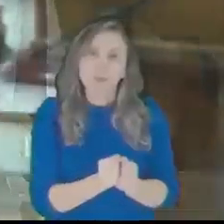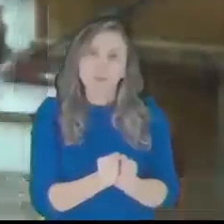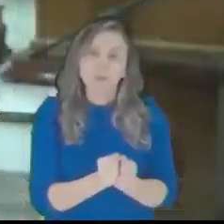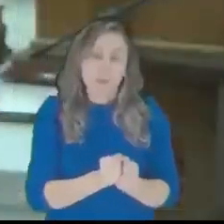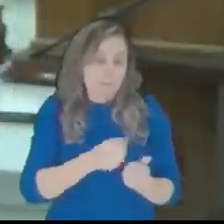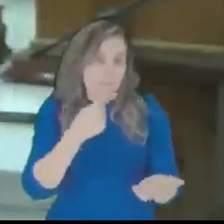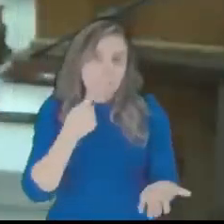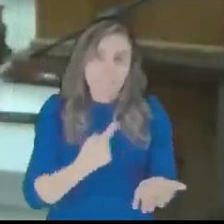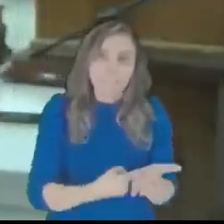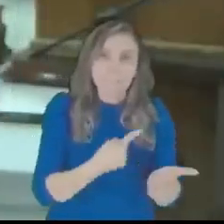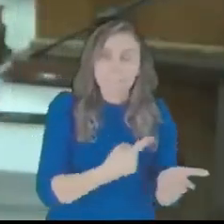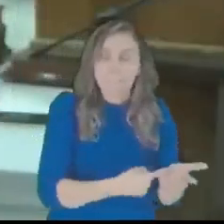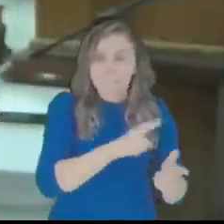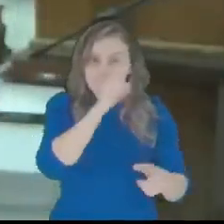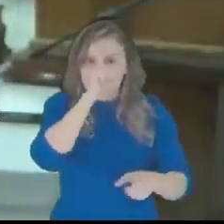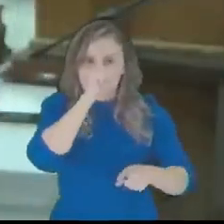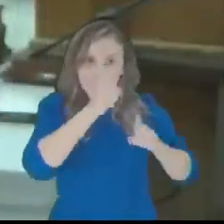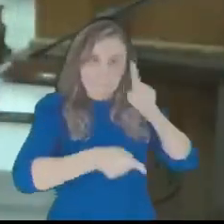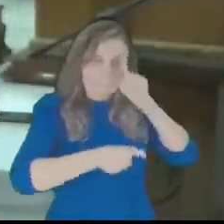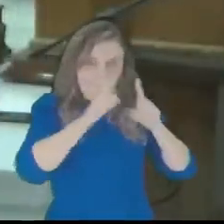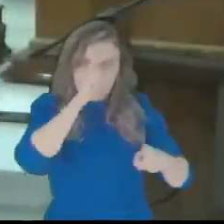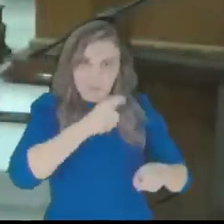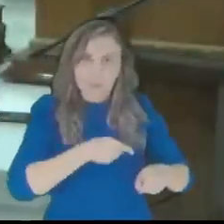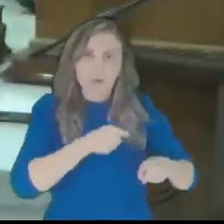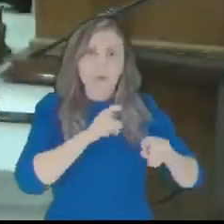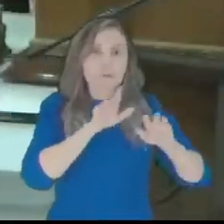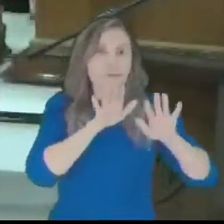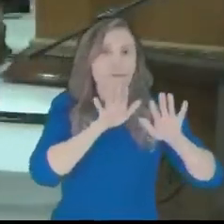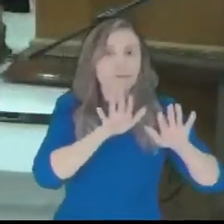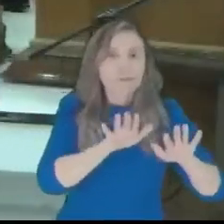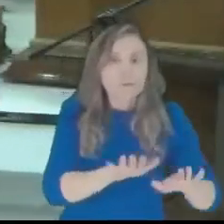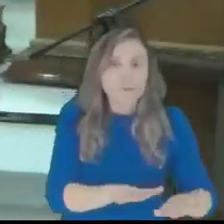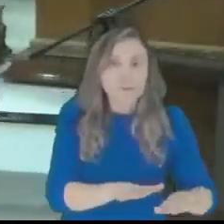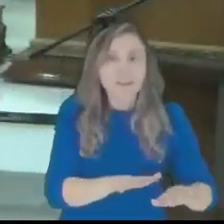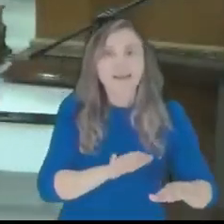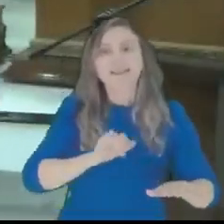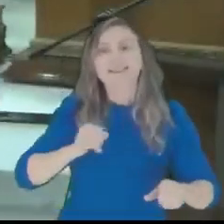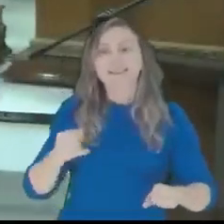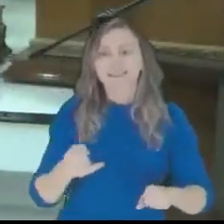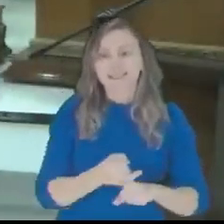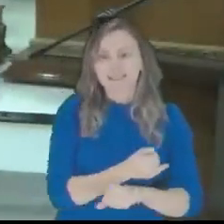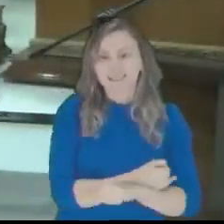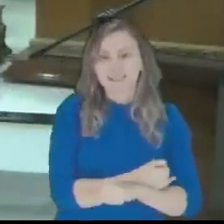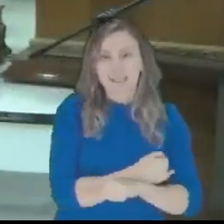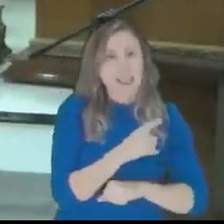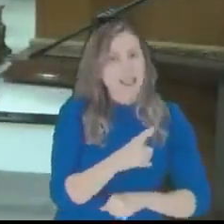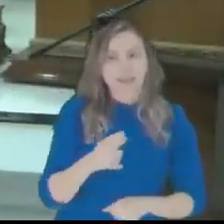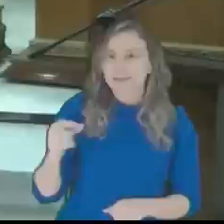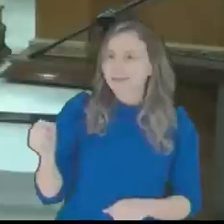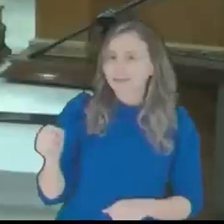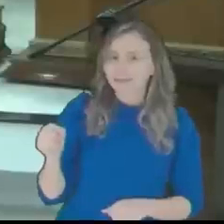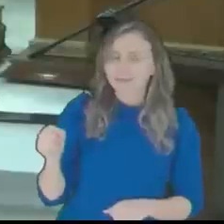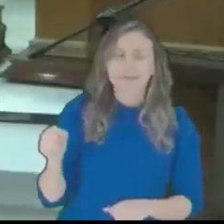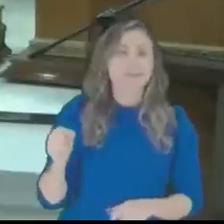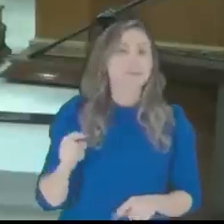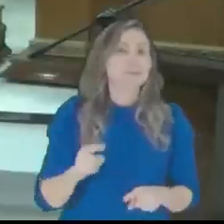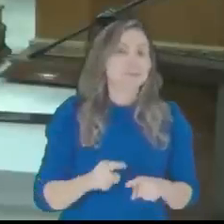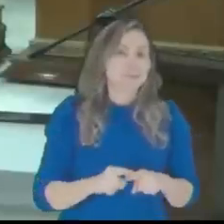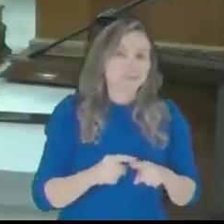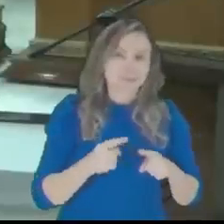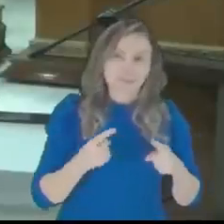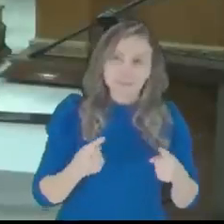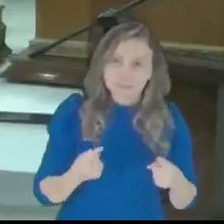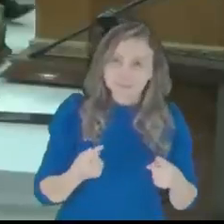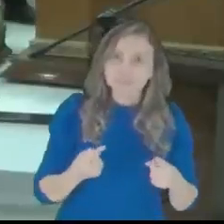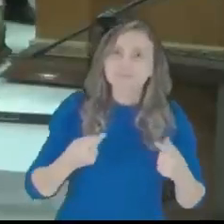determinou-lhes que não se ausentassem de Jerusalém, mas que